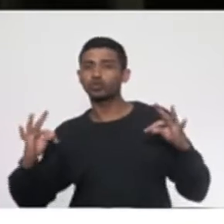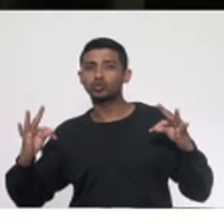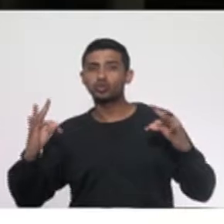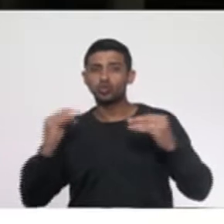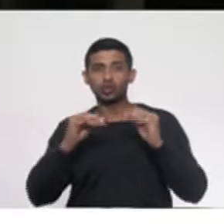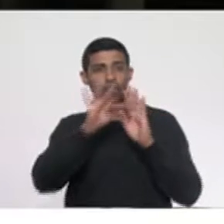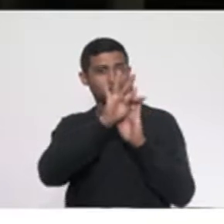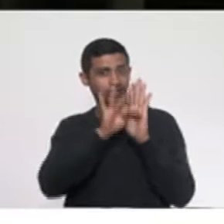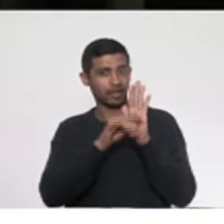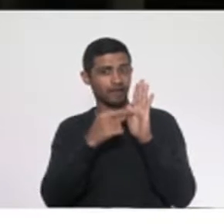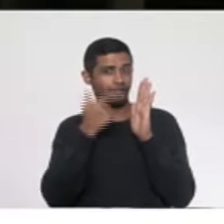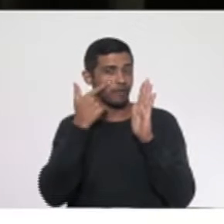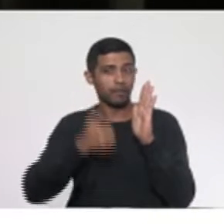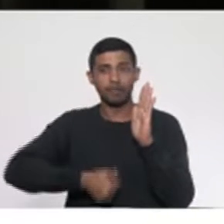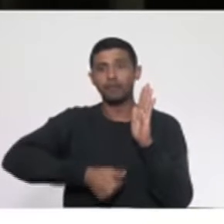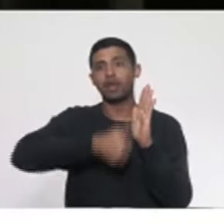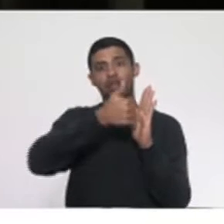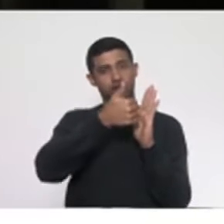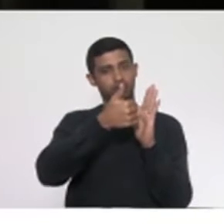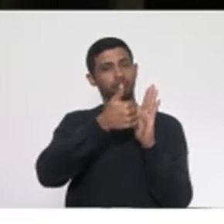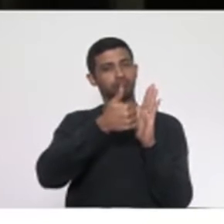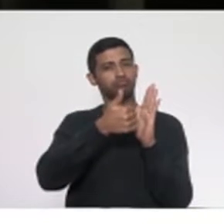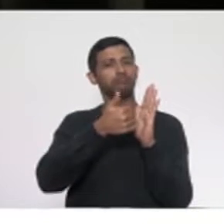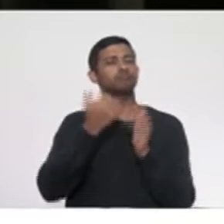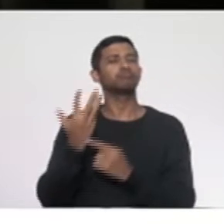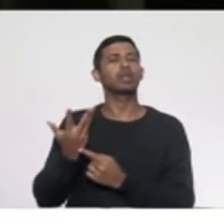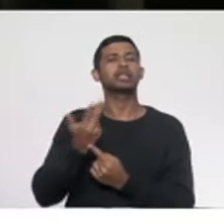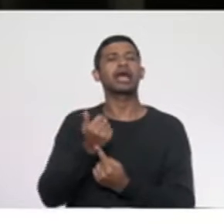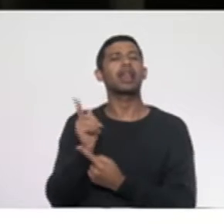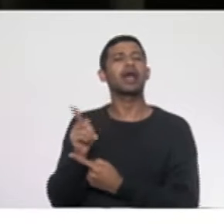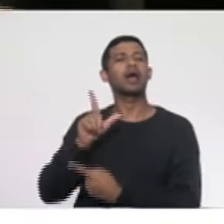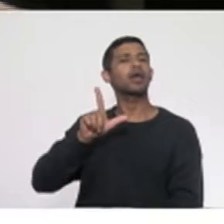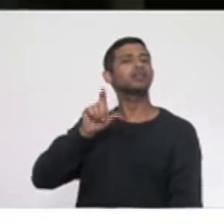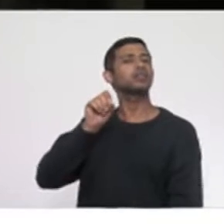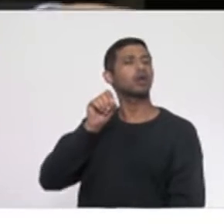contexto da própria proposta da LDO.